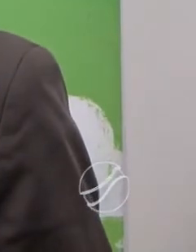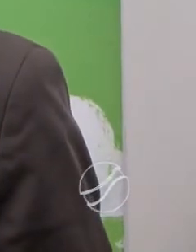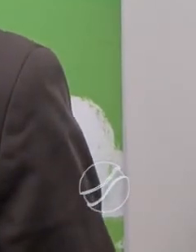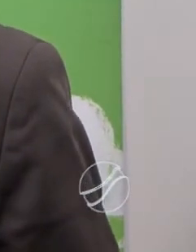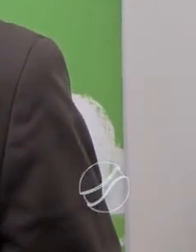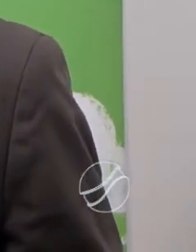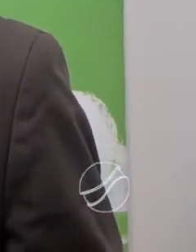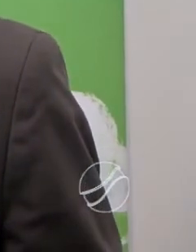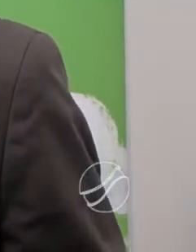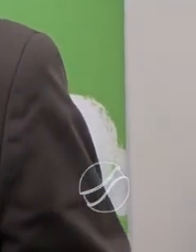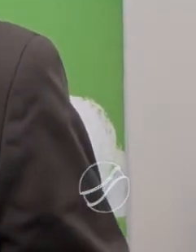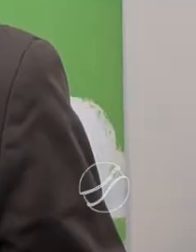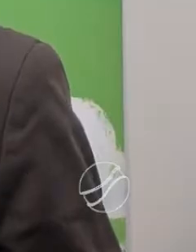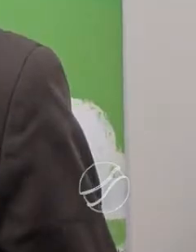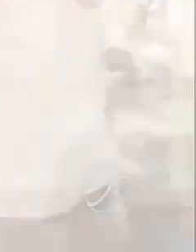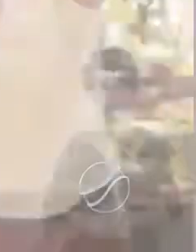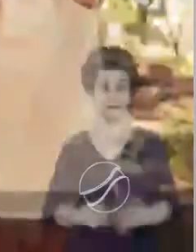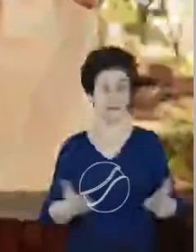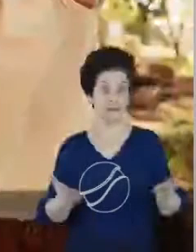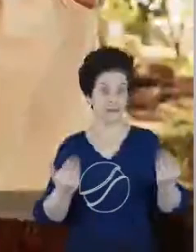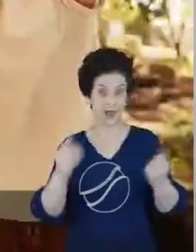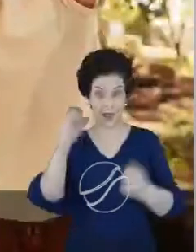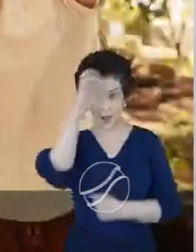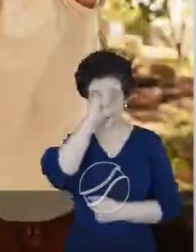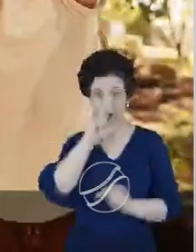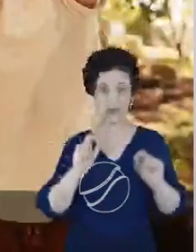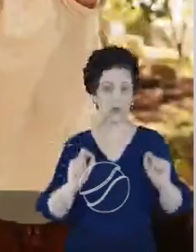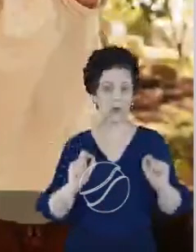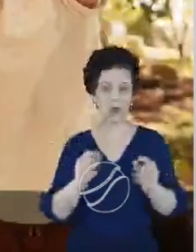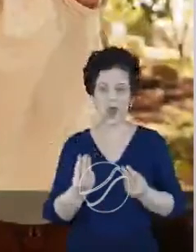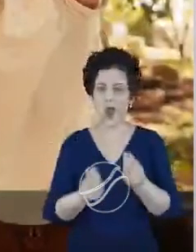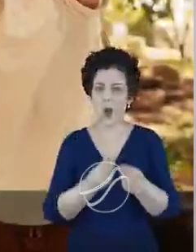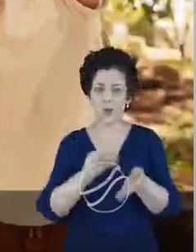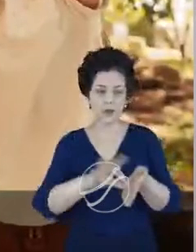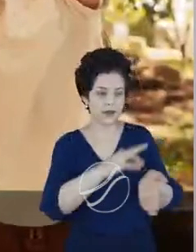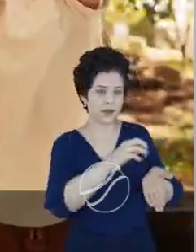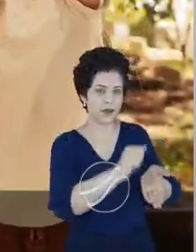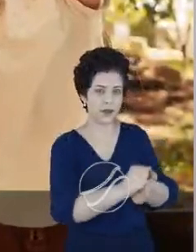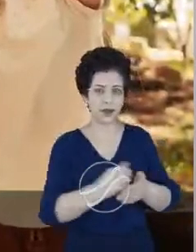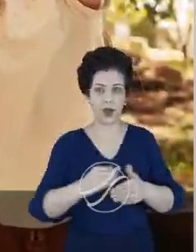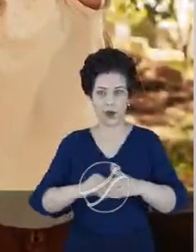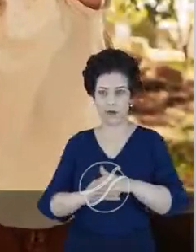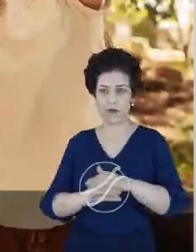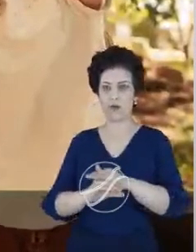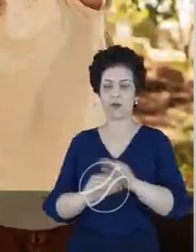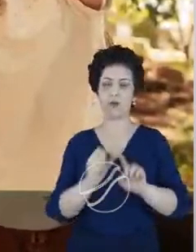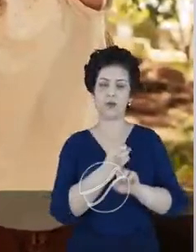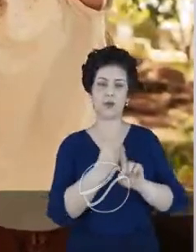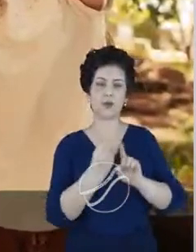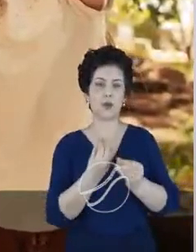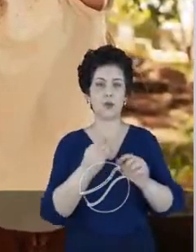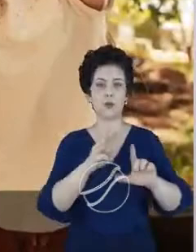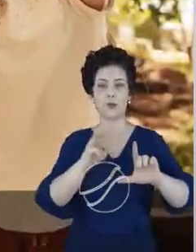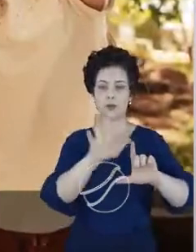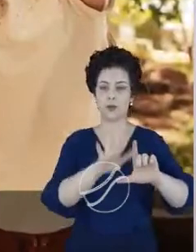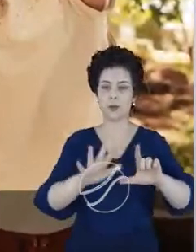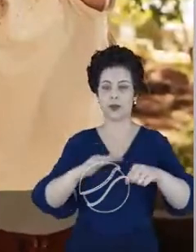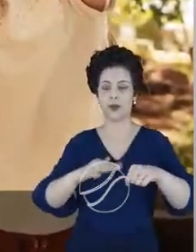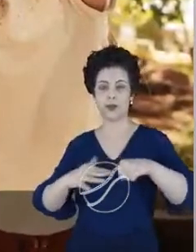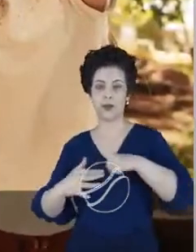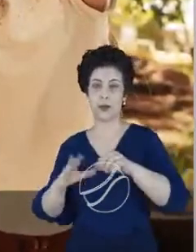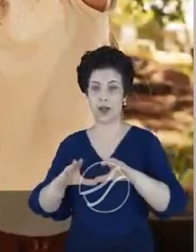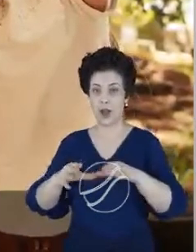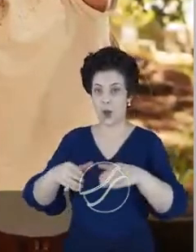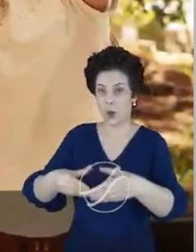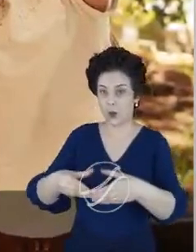quantidades que tiverem interesse bons projetos podem fazer ali o cadastramento através do site é no